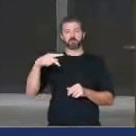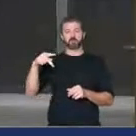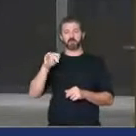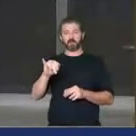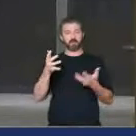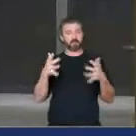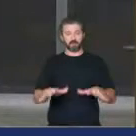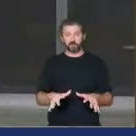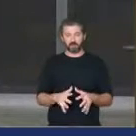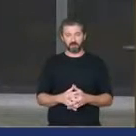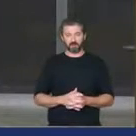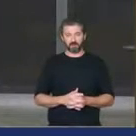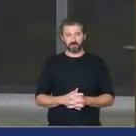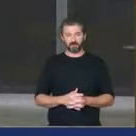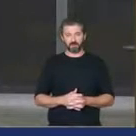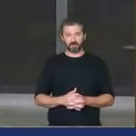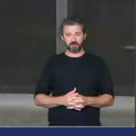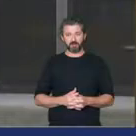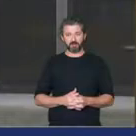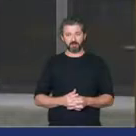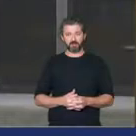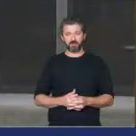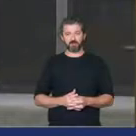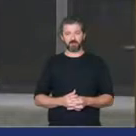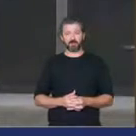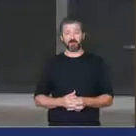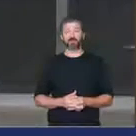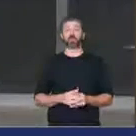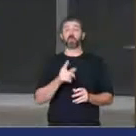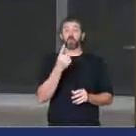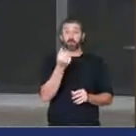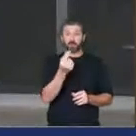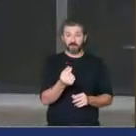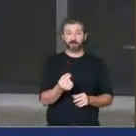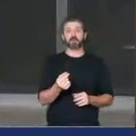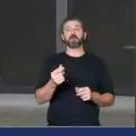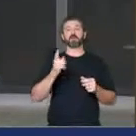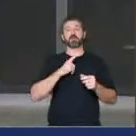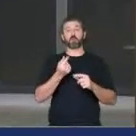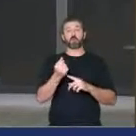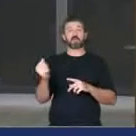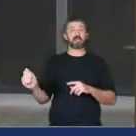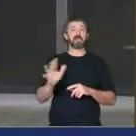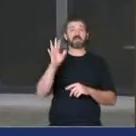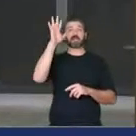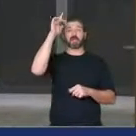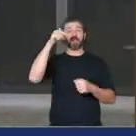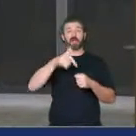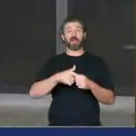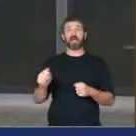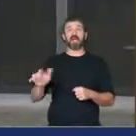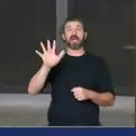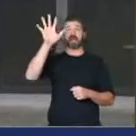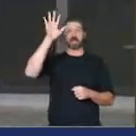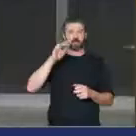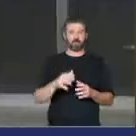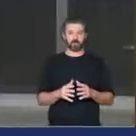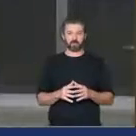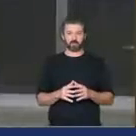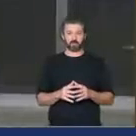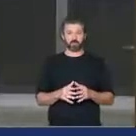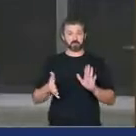internacional da Petrobras, preço que vem jogando o custo dos combustíveis nas alturas.